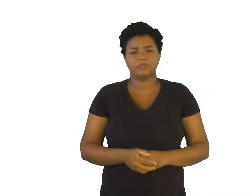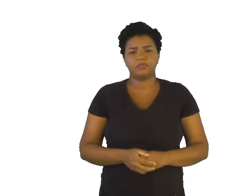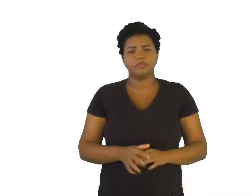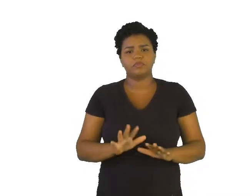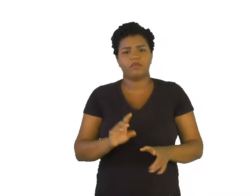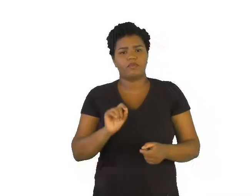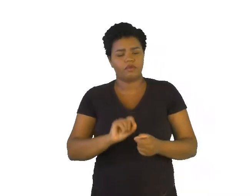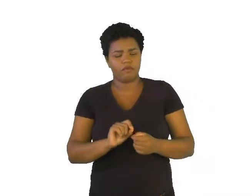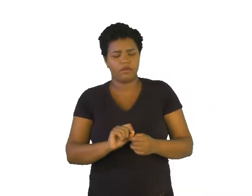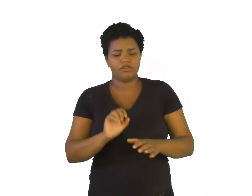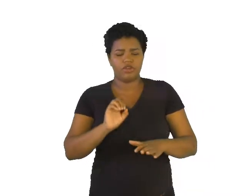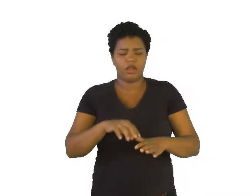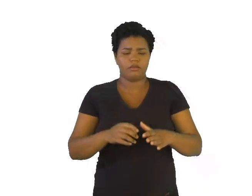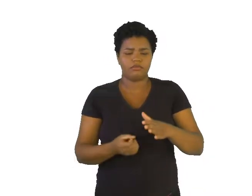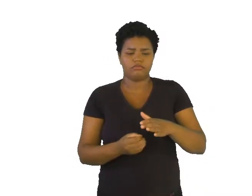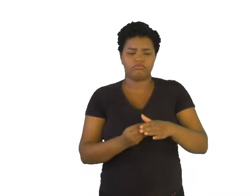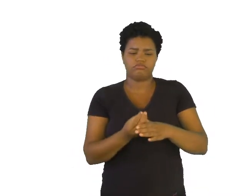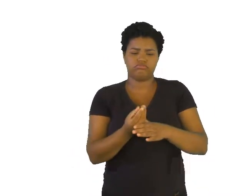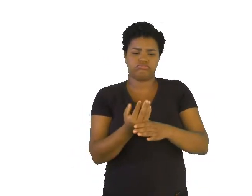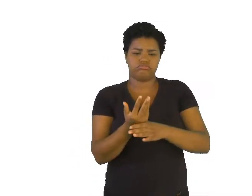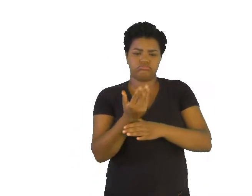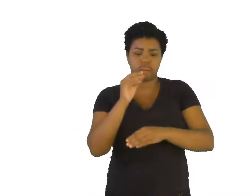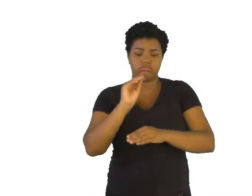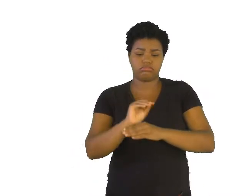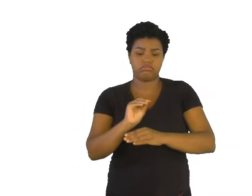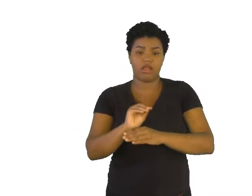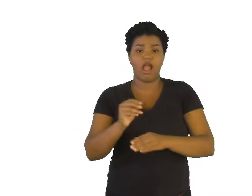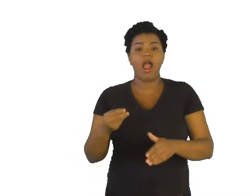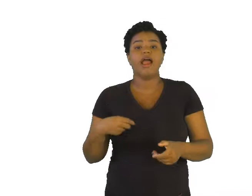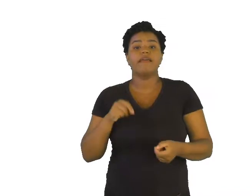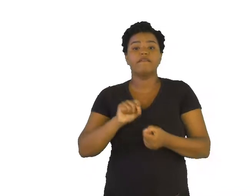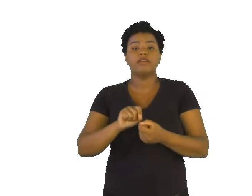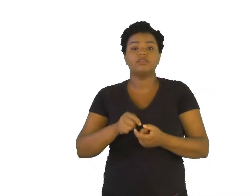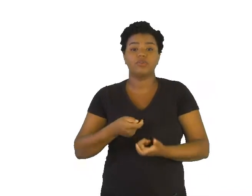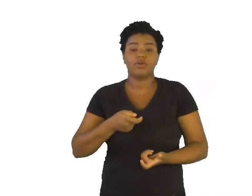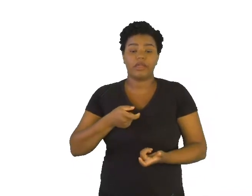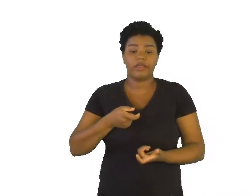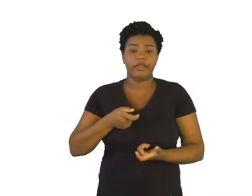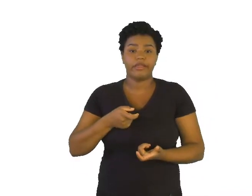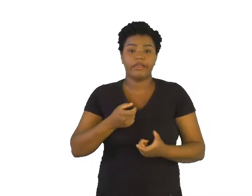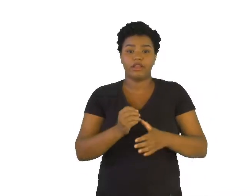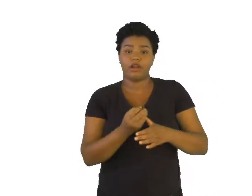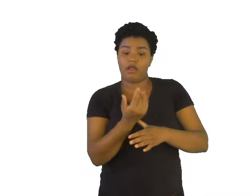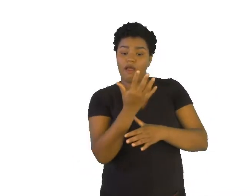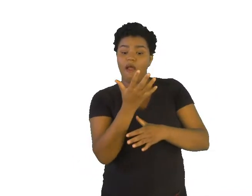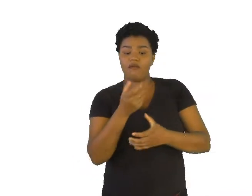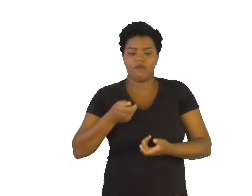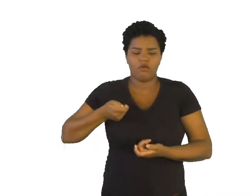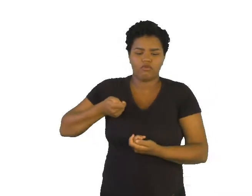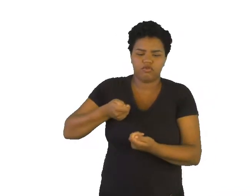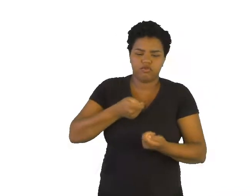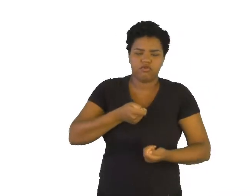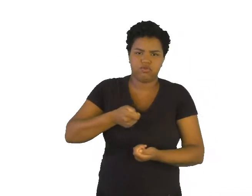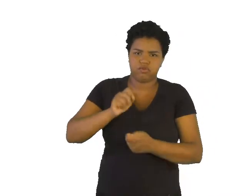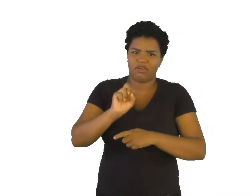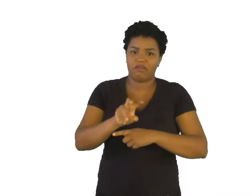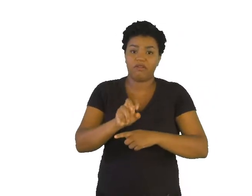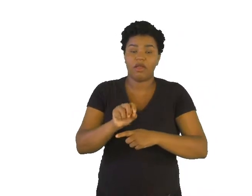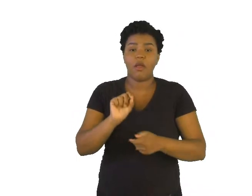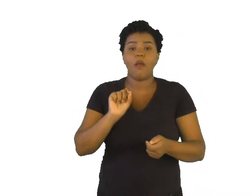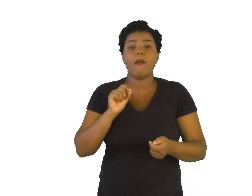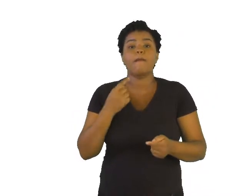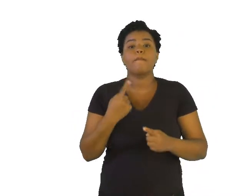fez o cultivo e ele jogou o quê no pezinho de soja? O agrotóxico. Para matar